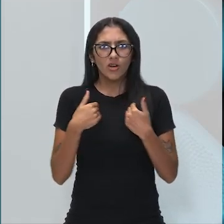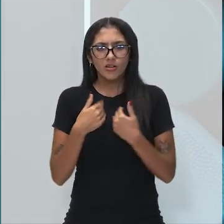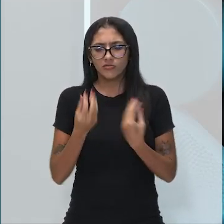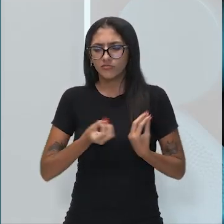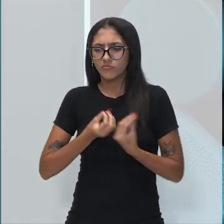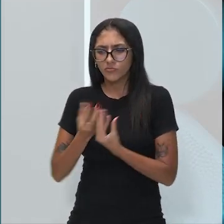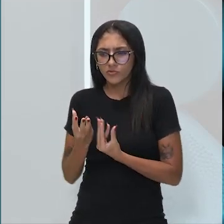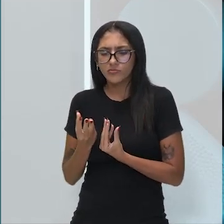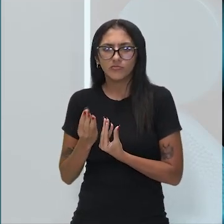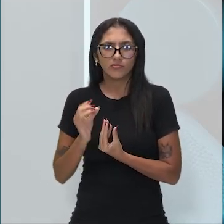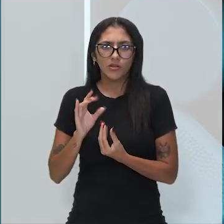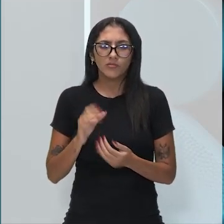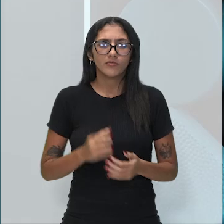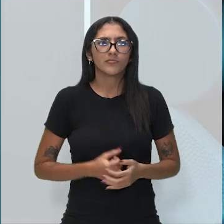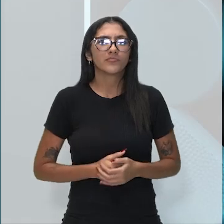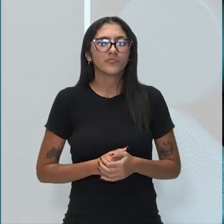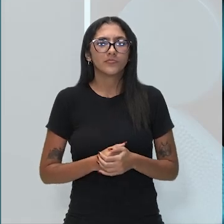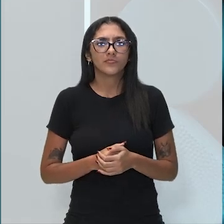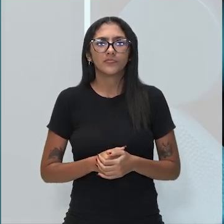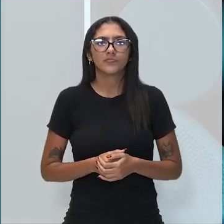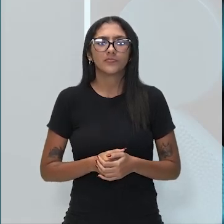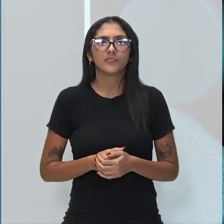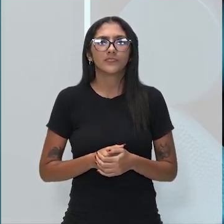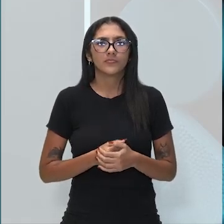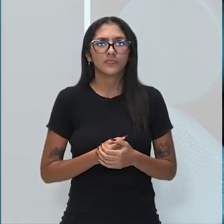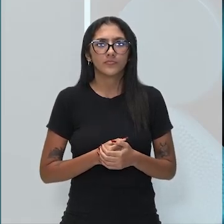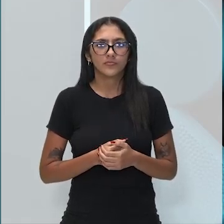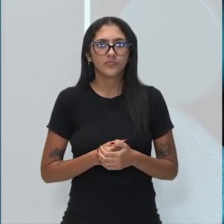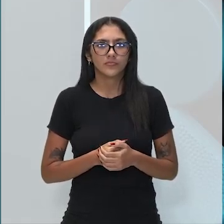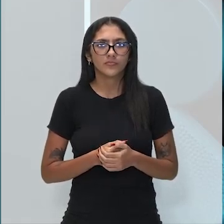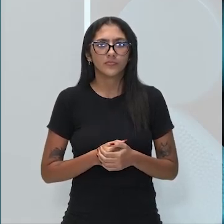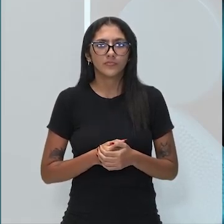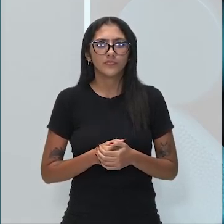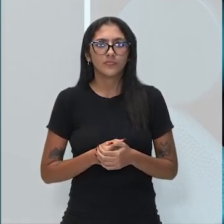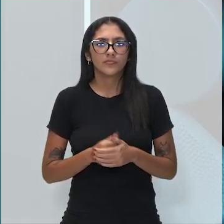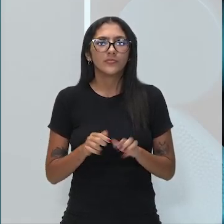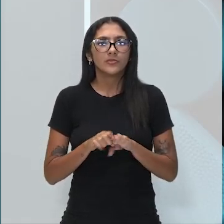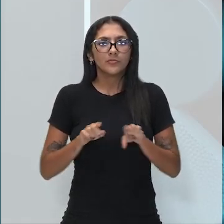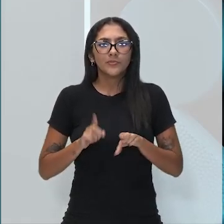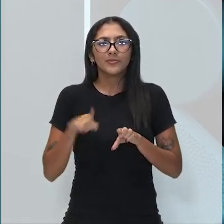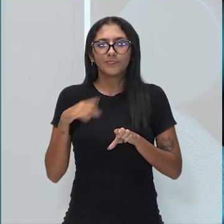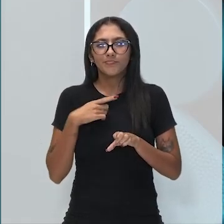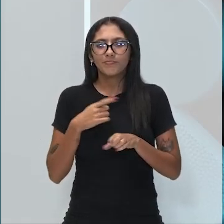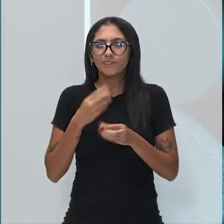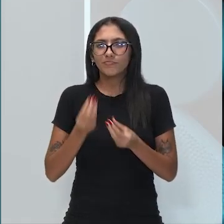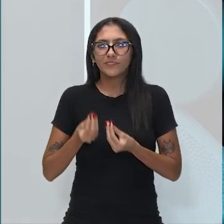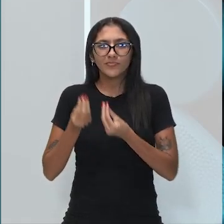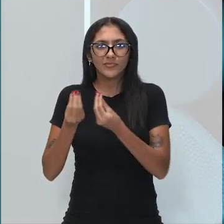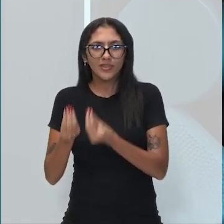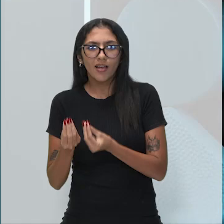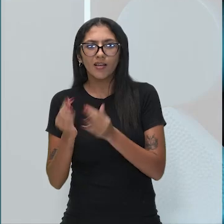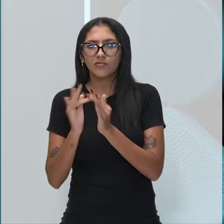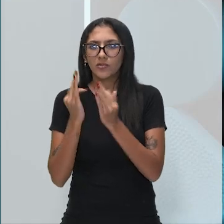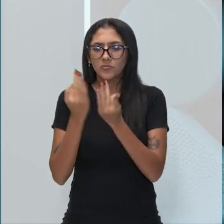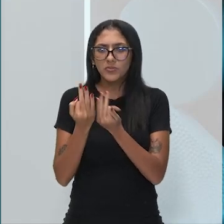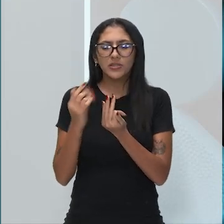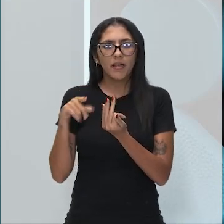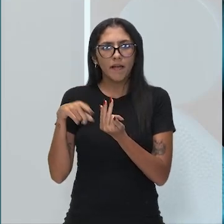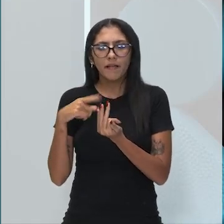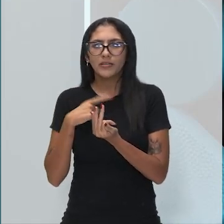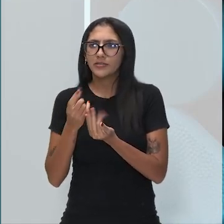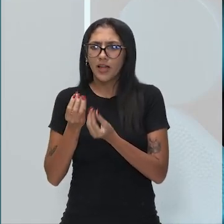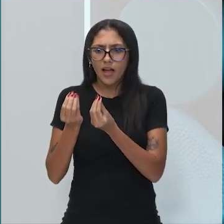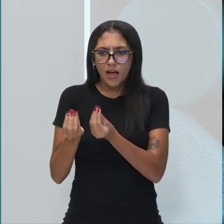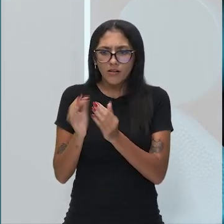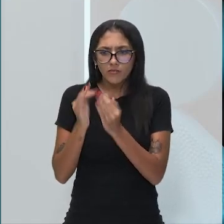E percebam que Chico Bento, ao levar, a família vai comer aquilo de uma forma muito intensa. Tanto que na descrição